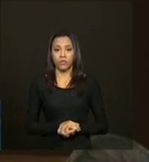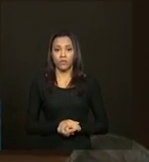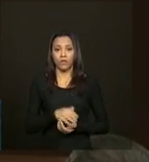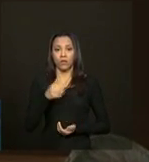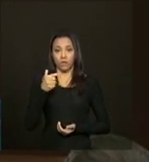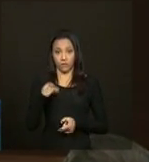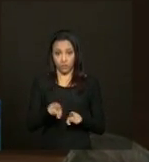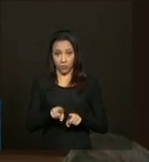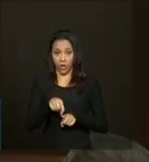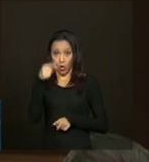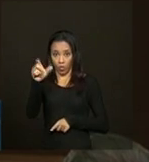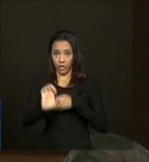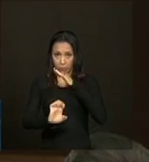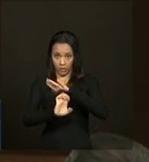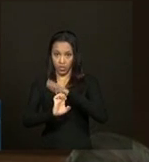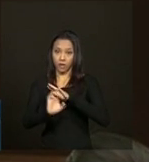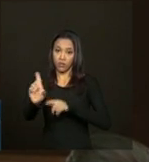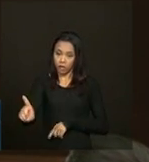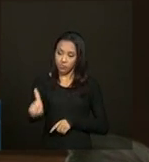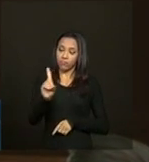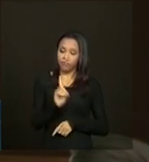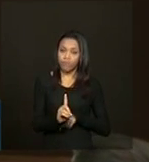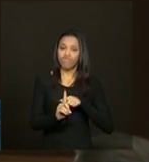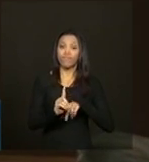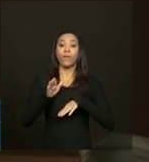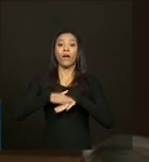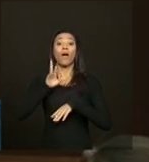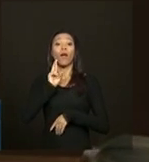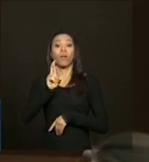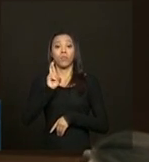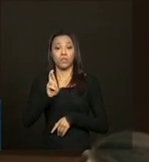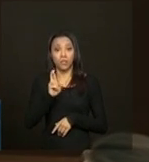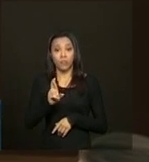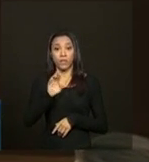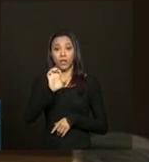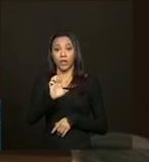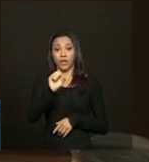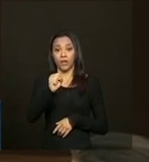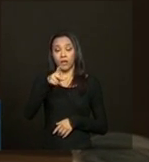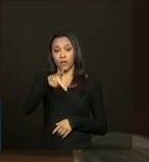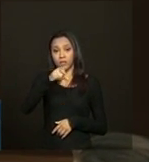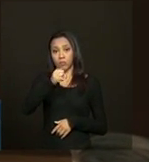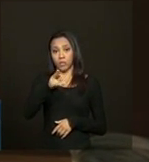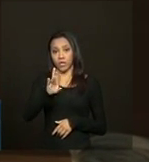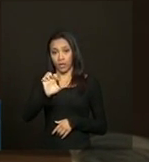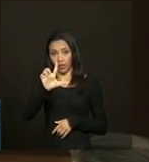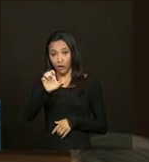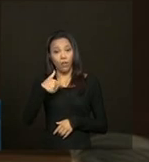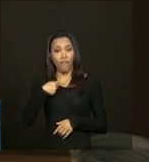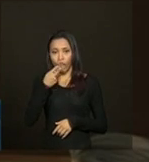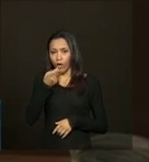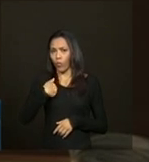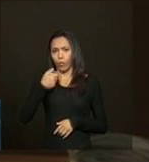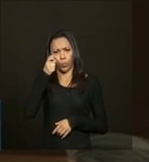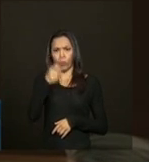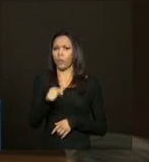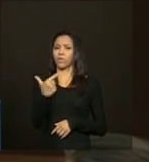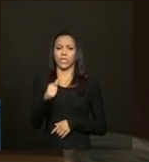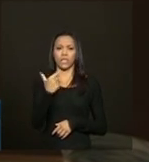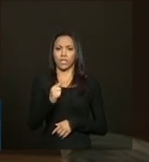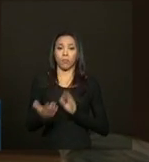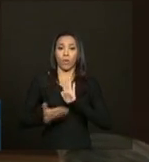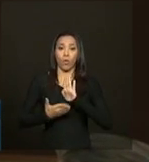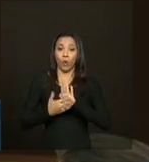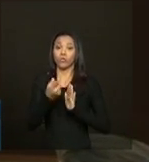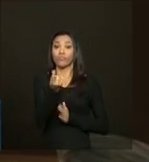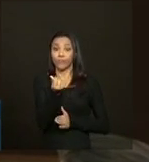Envelope entregue pela Bengoa Construção Brasil Limitada, representada pela corretora Spinelli, declara que não possui interesse em apresentar a proposta